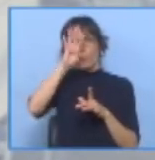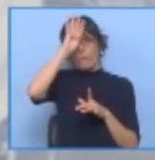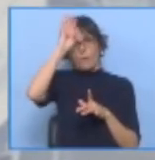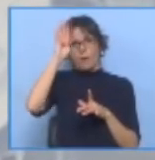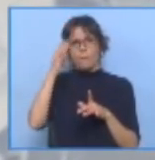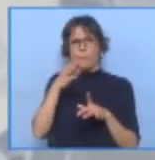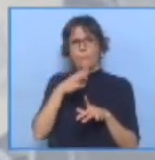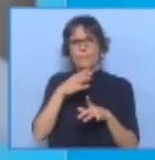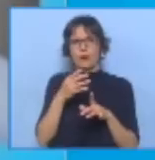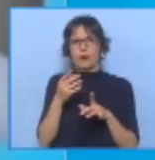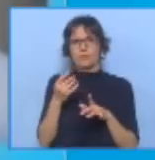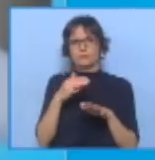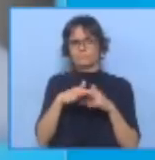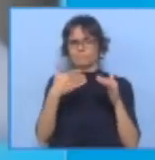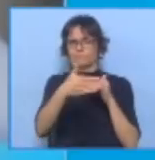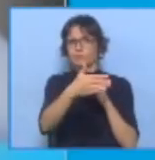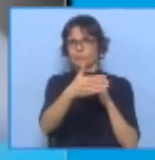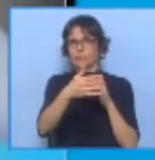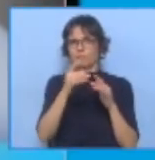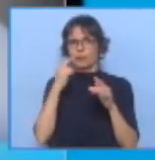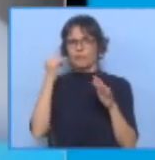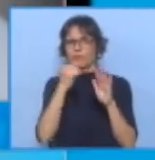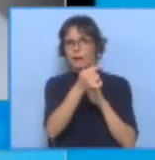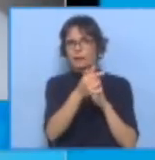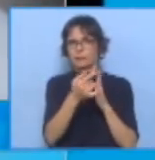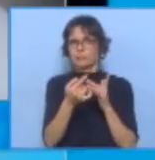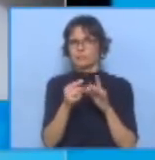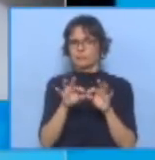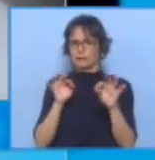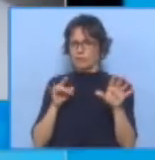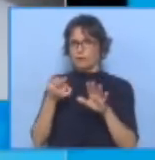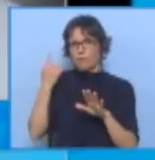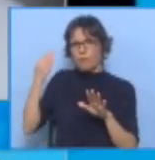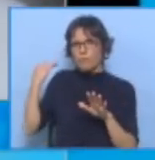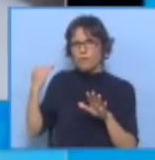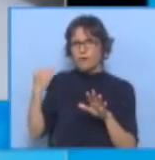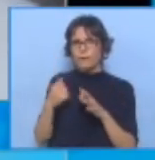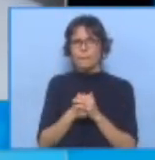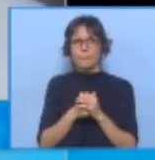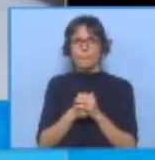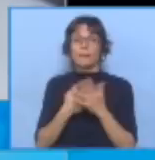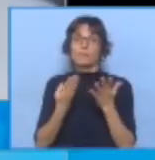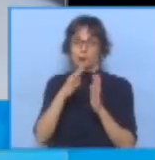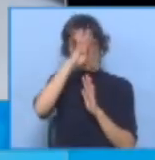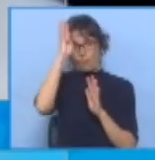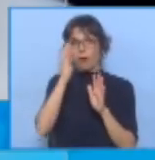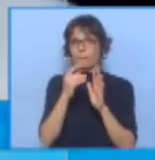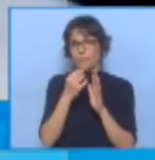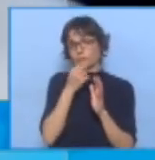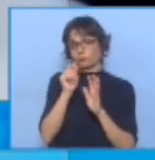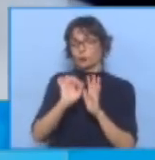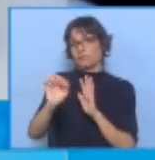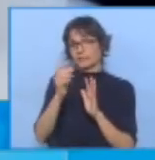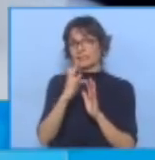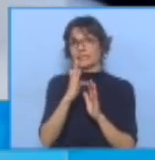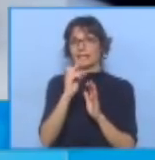Francisco? Sim. O Papa Francisco, não é só por facto de também ter o nome Francisco, não é?